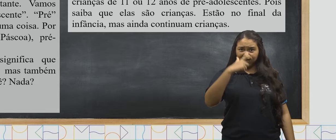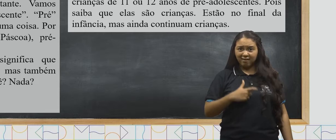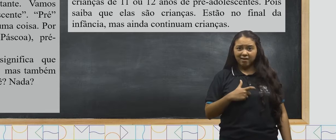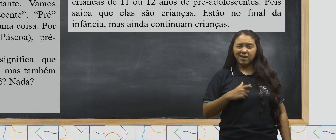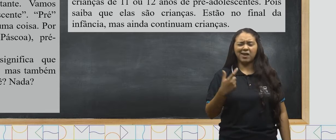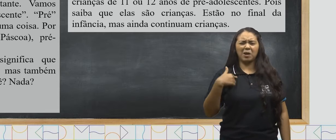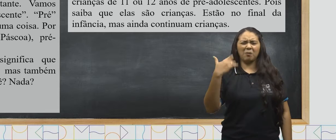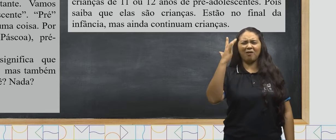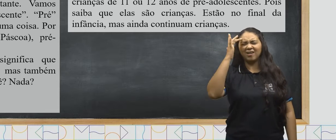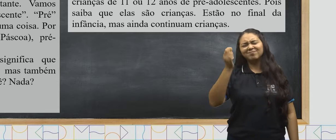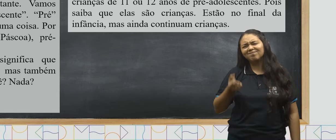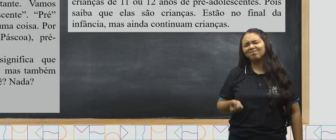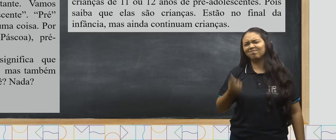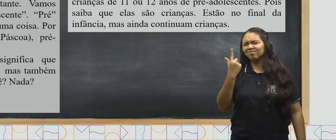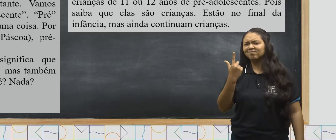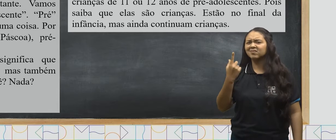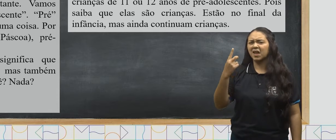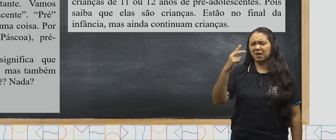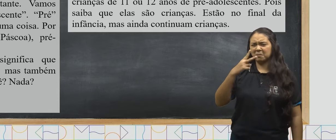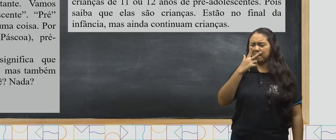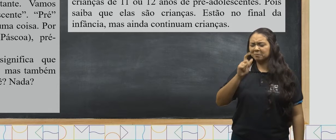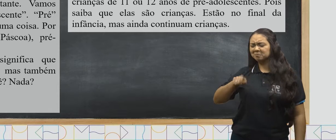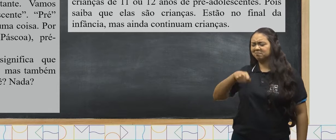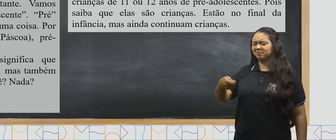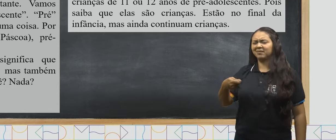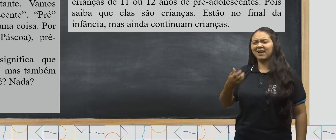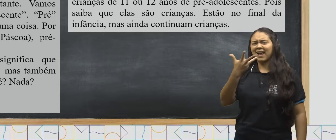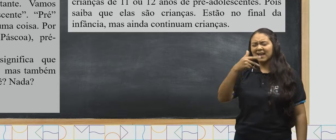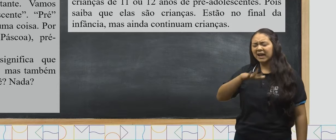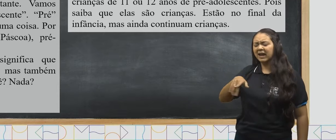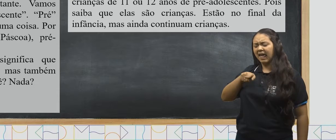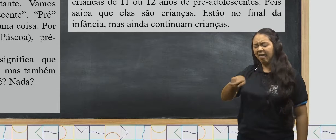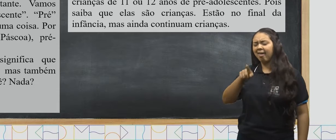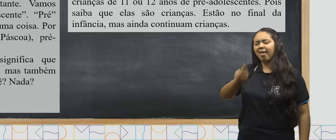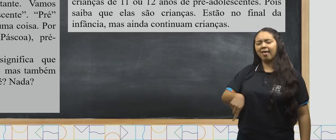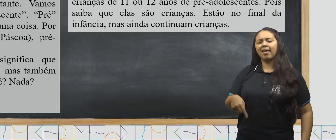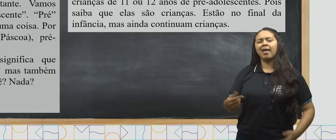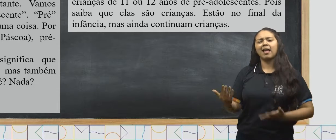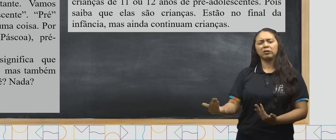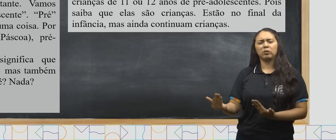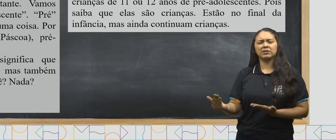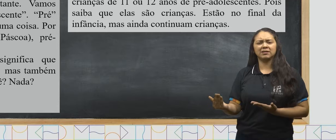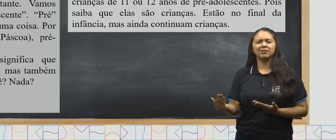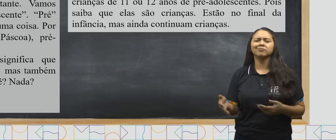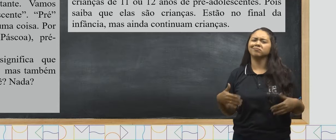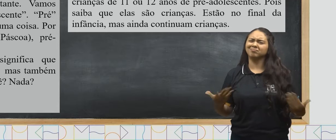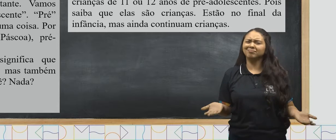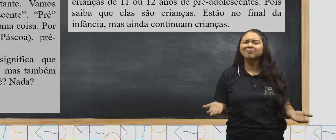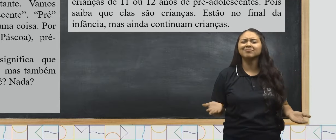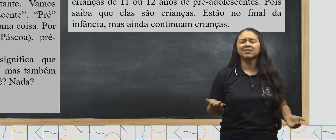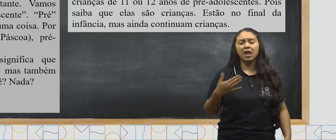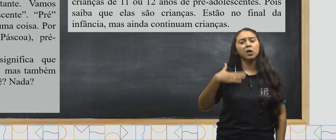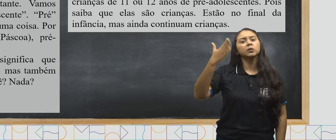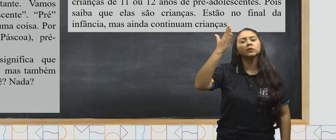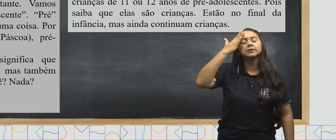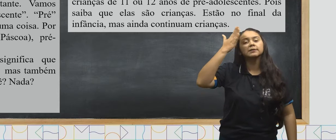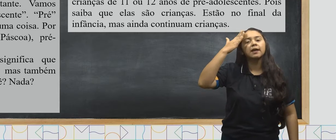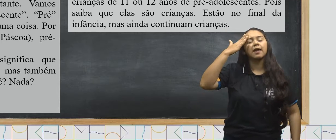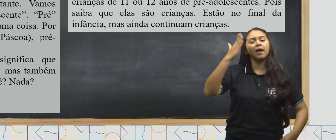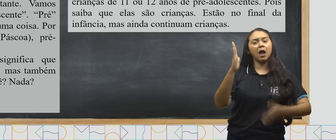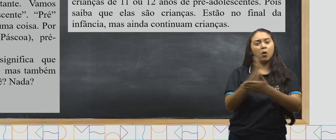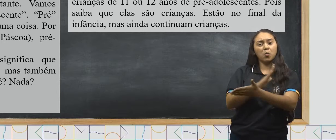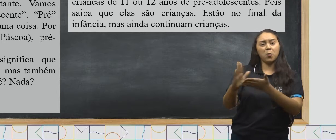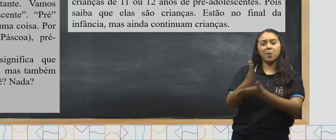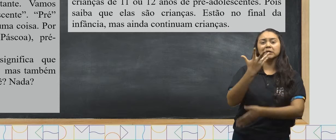coisa mais estranha essa história de chamar de criança de pré-adolescente. Eu sei que algumas